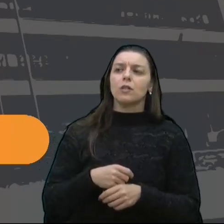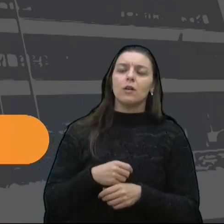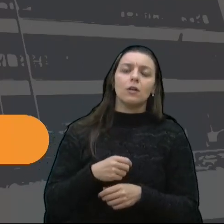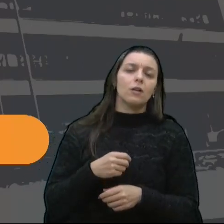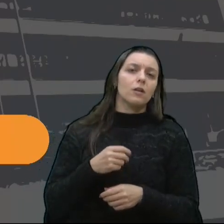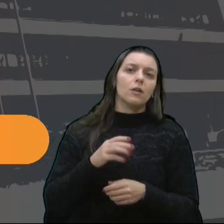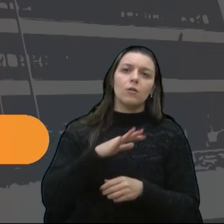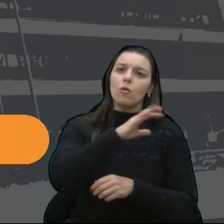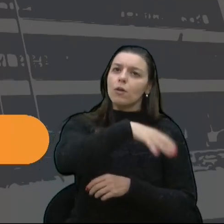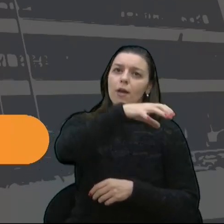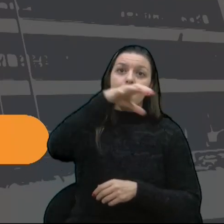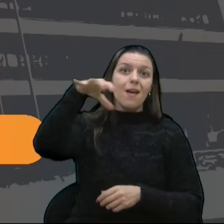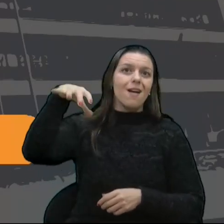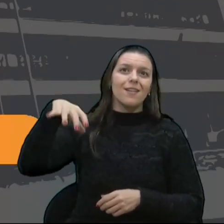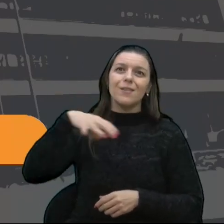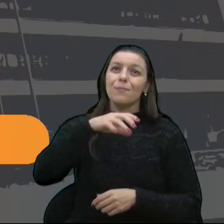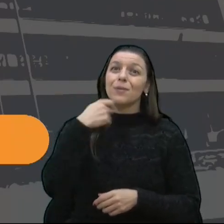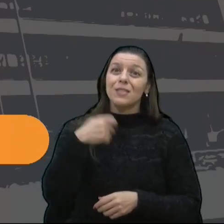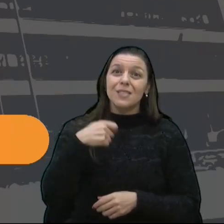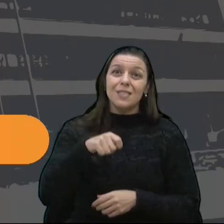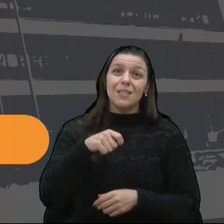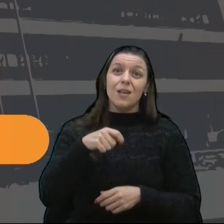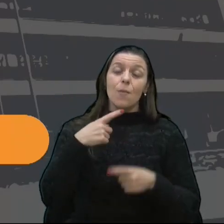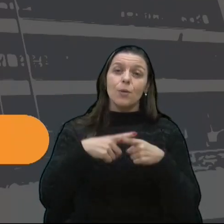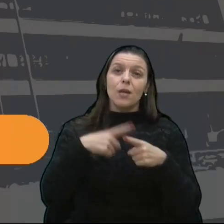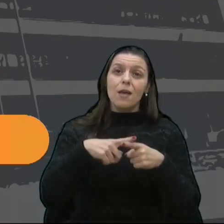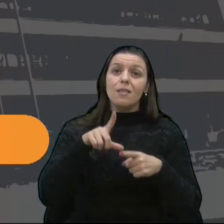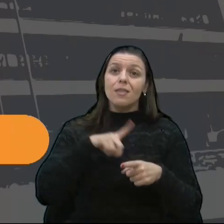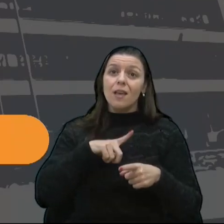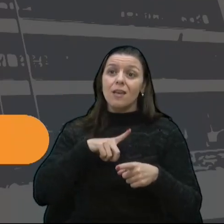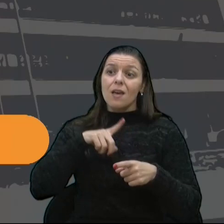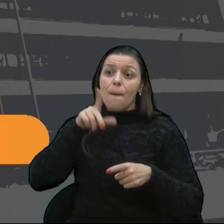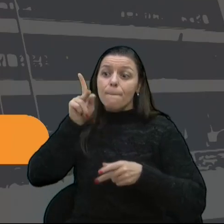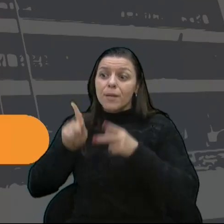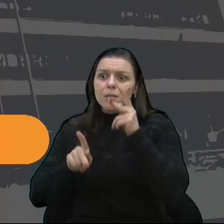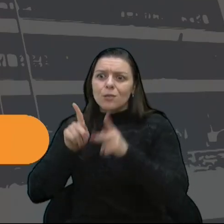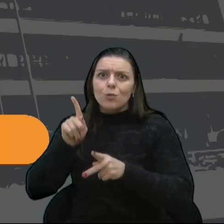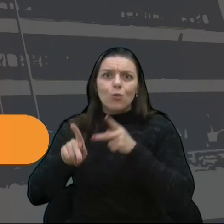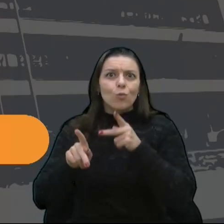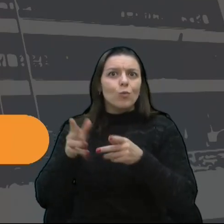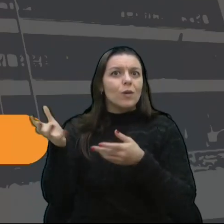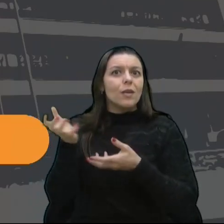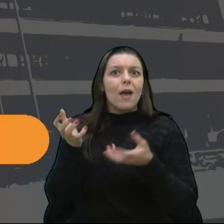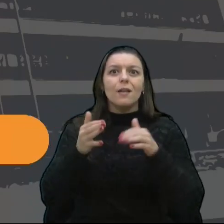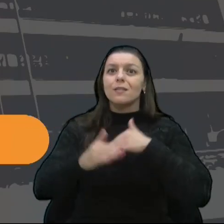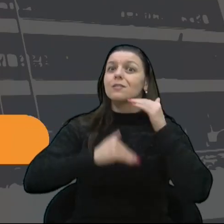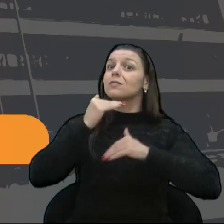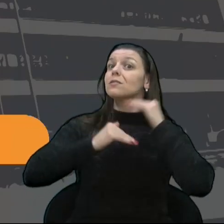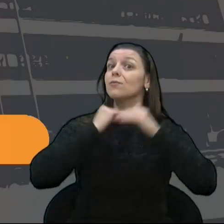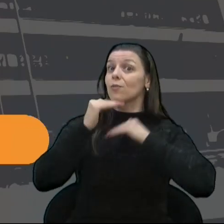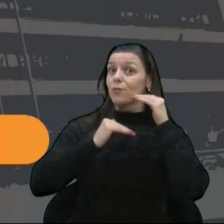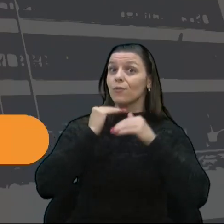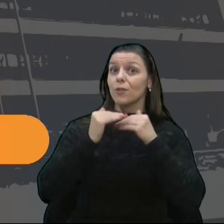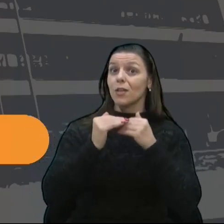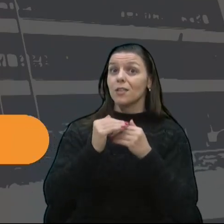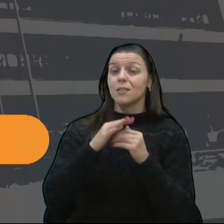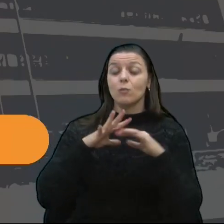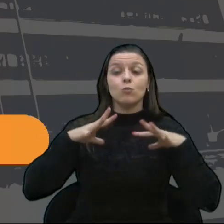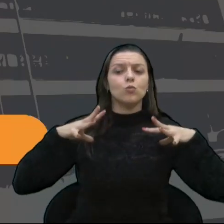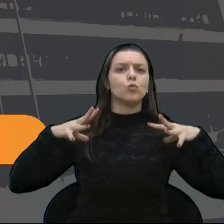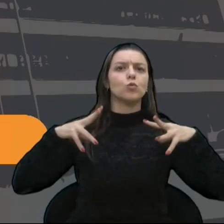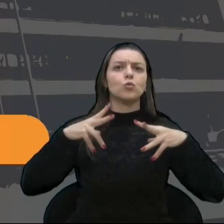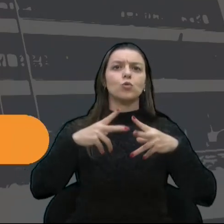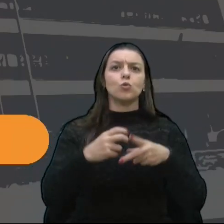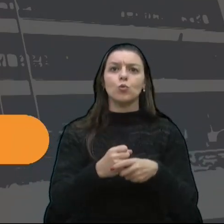área é necessária, porque tem muita gente buscando conhecimento, buscando se desenvolver. Então, tudo a gente pode